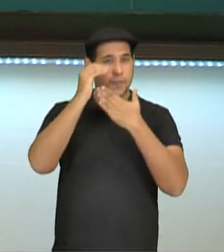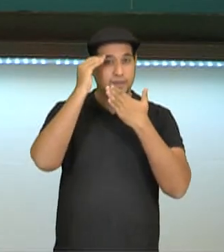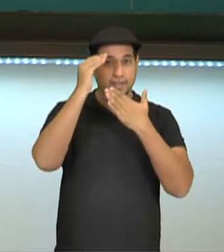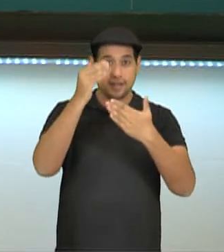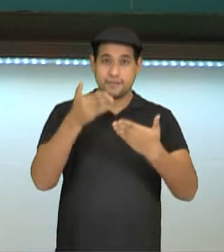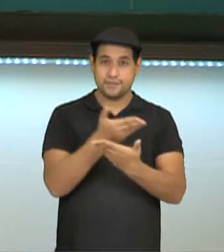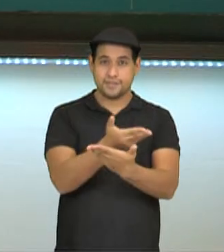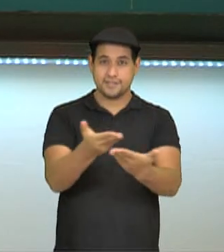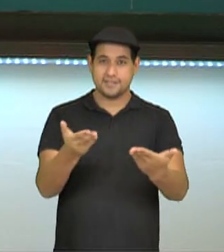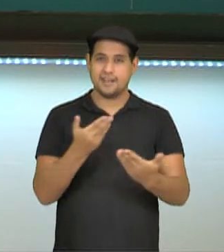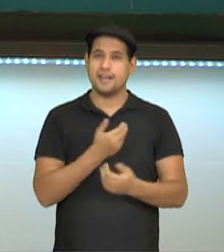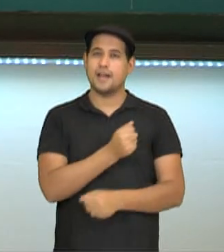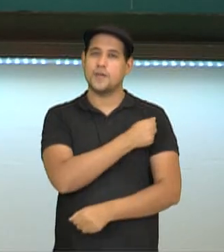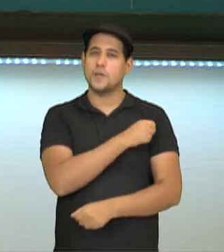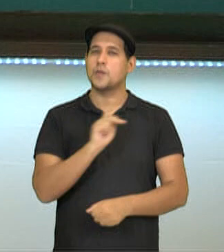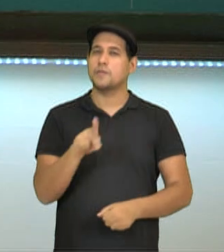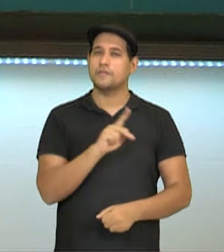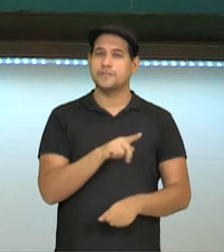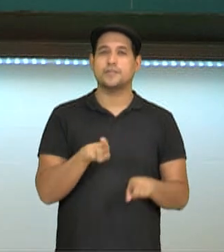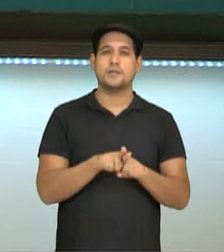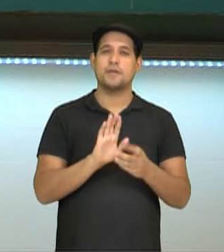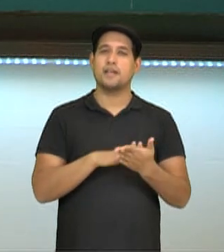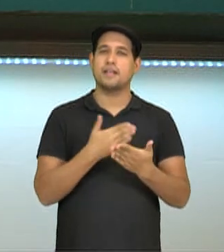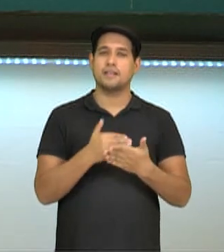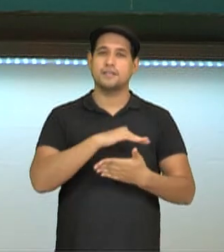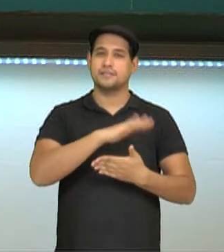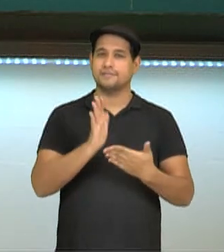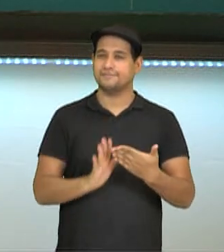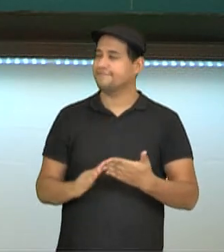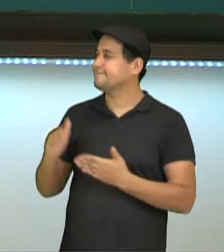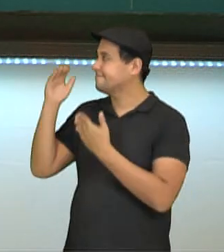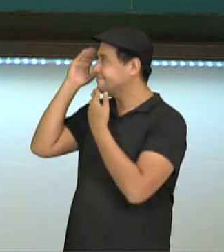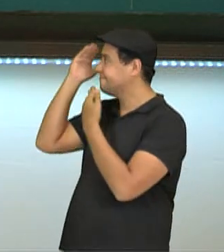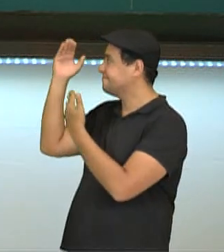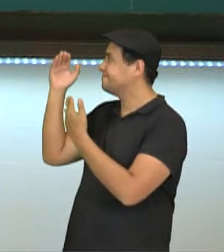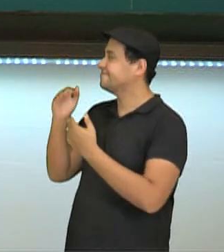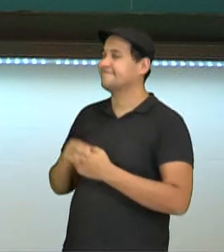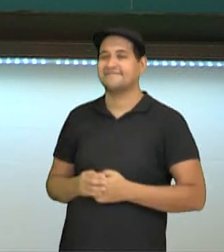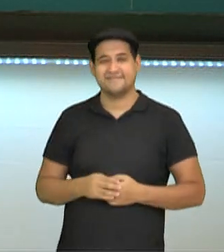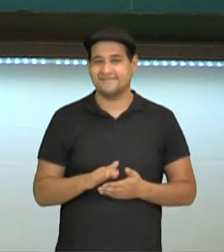agradecer vocês, estudantes, professores, agradecer o nosso intérprete também, Kelvin, muito